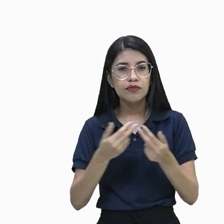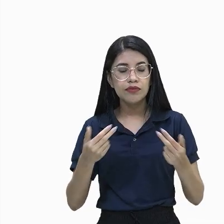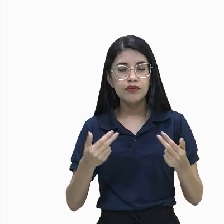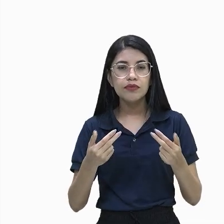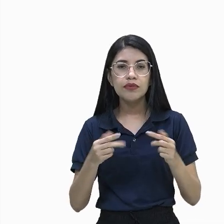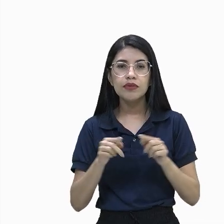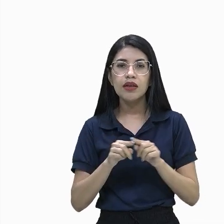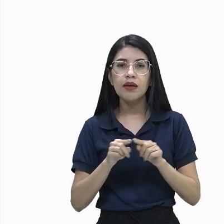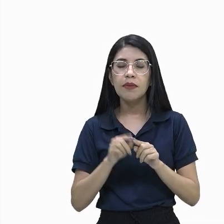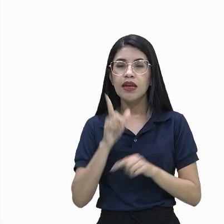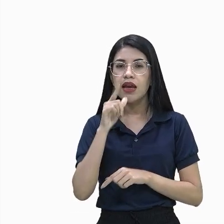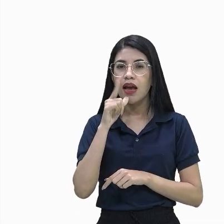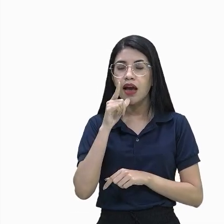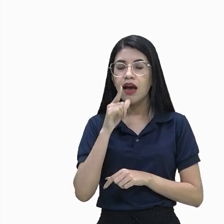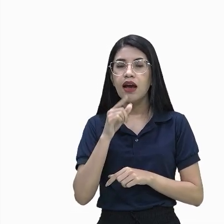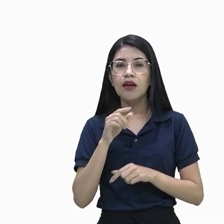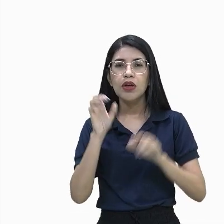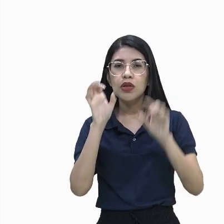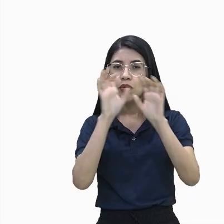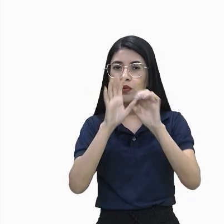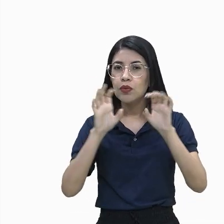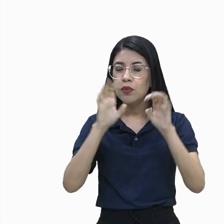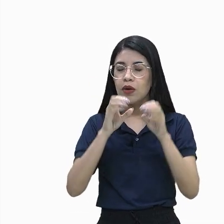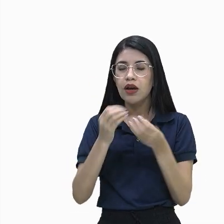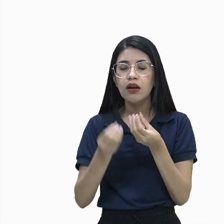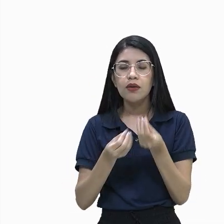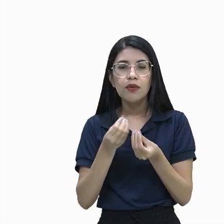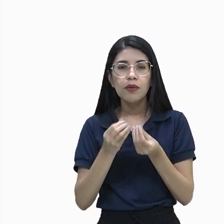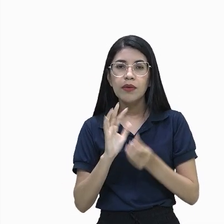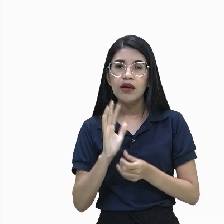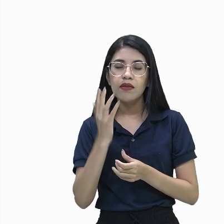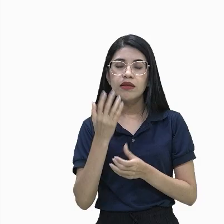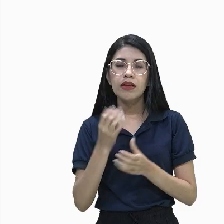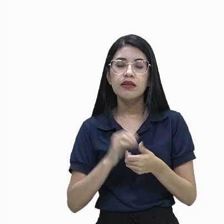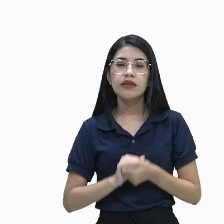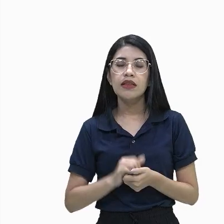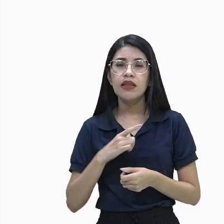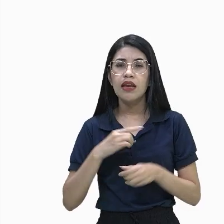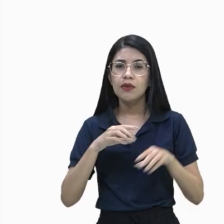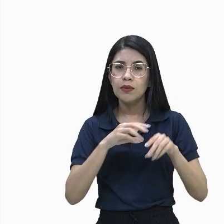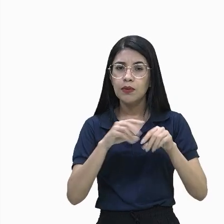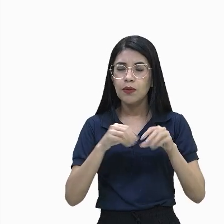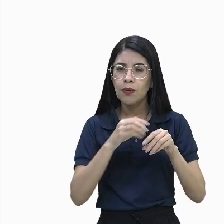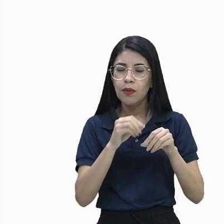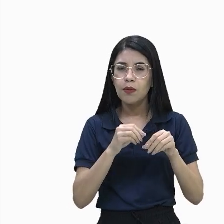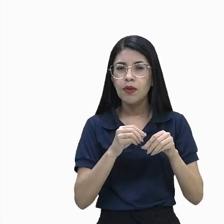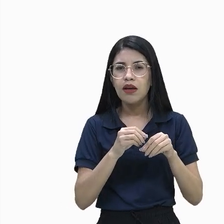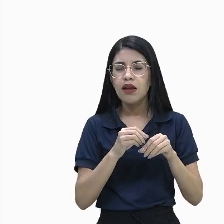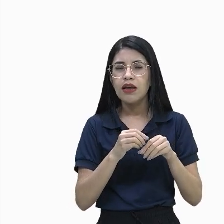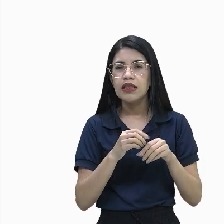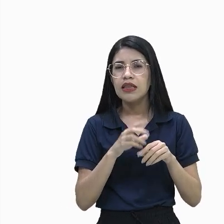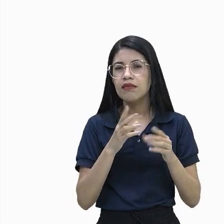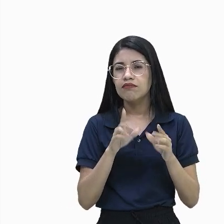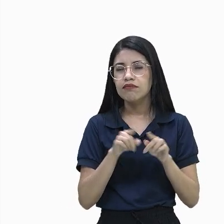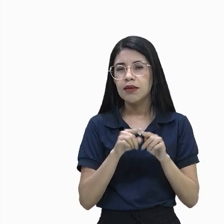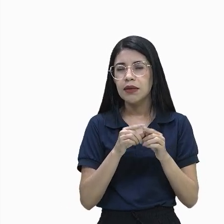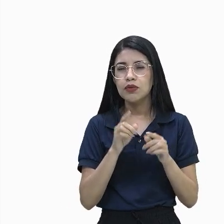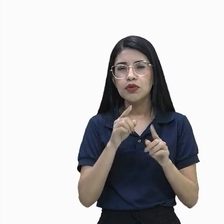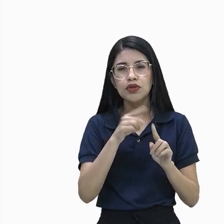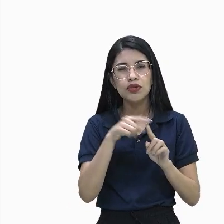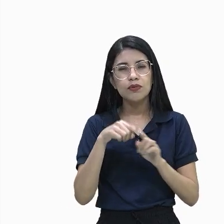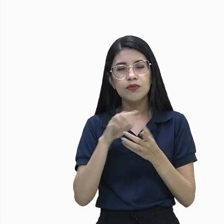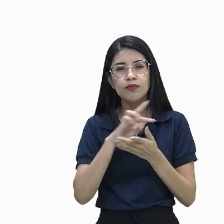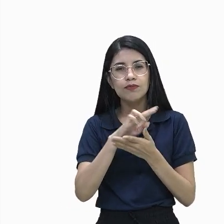da água, do ar. Então, é a partir daí que acaba surgindo uma areia grossa, uma areia mais fina,